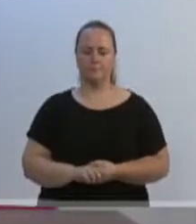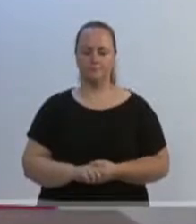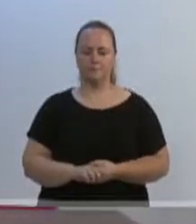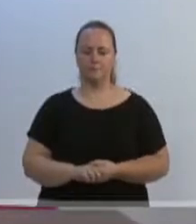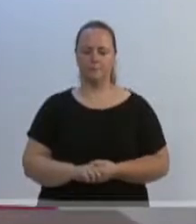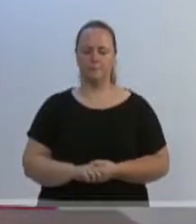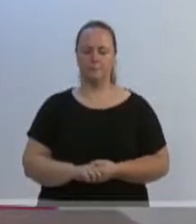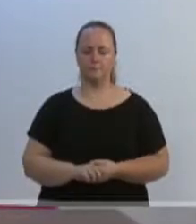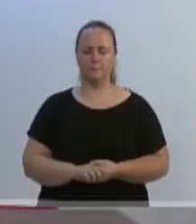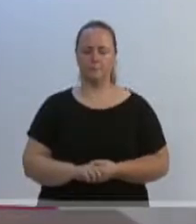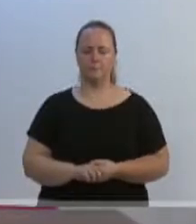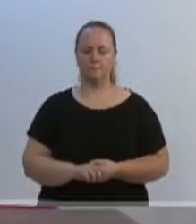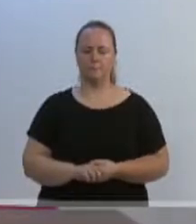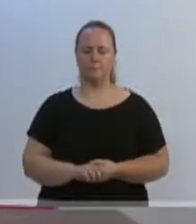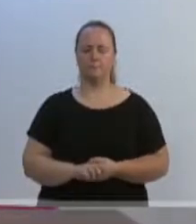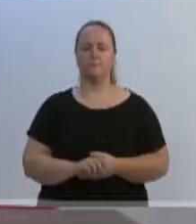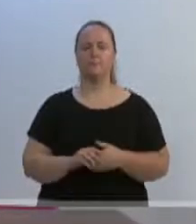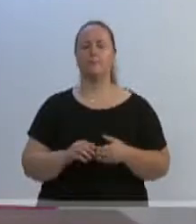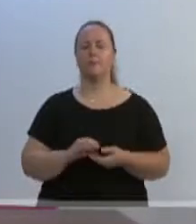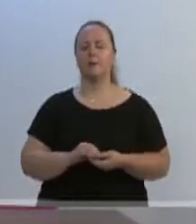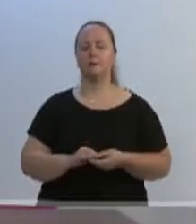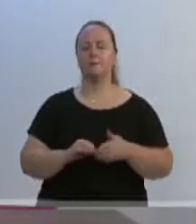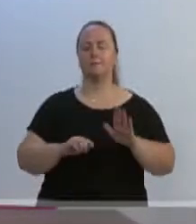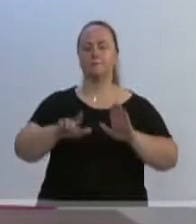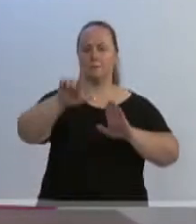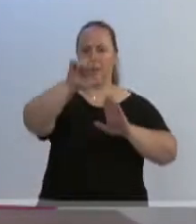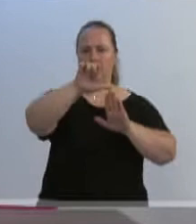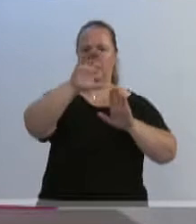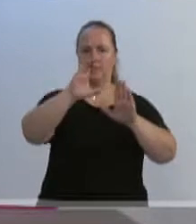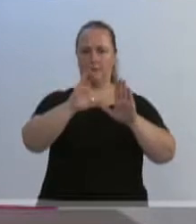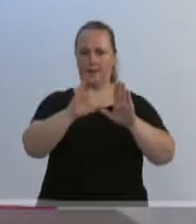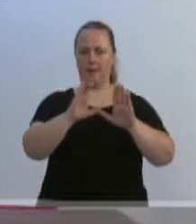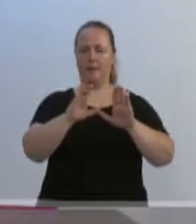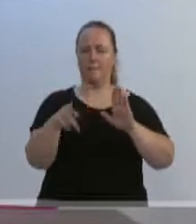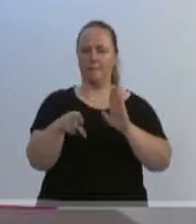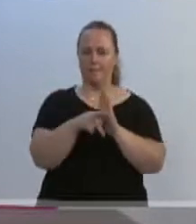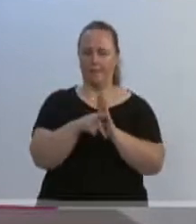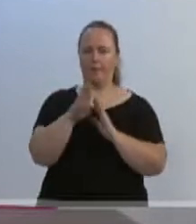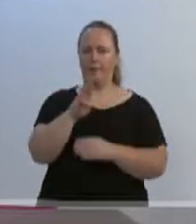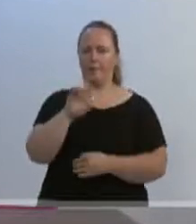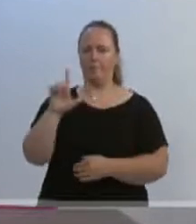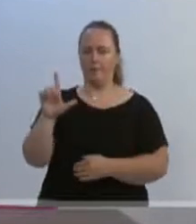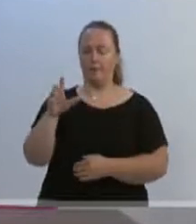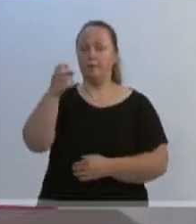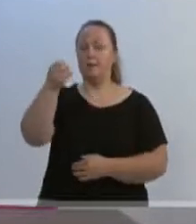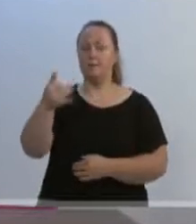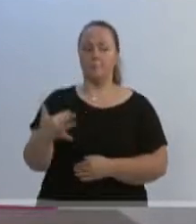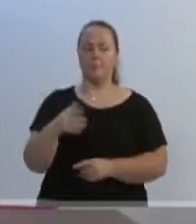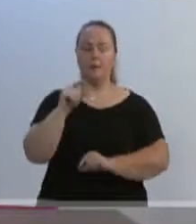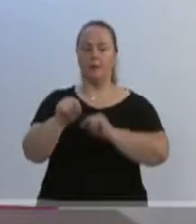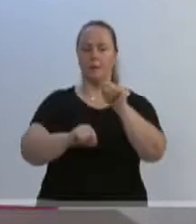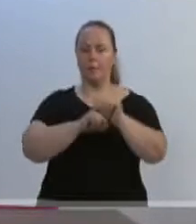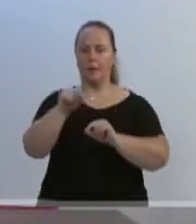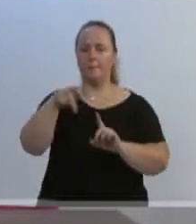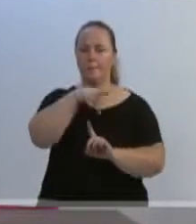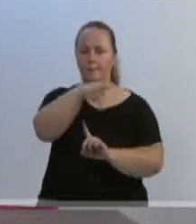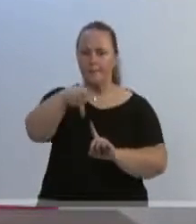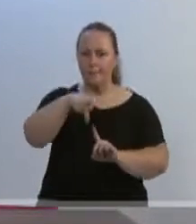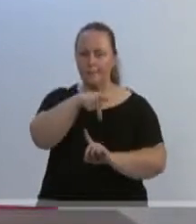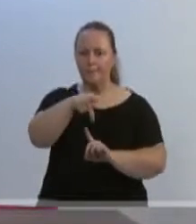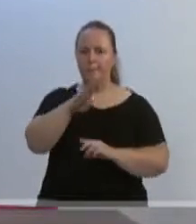A Lei Complementar 994 de 2015, que é daqui de Blumenau, ela fala que o Plano Municipal de Educação de Blumenau